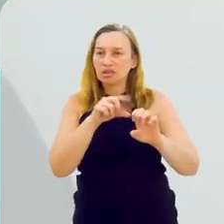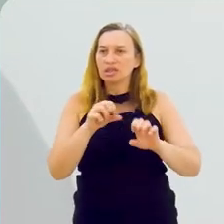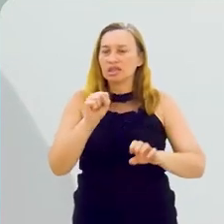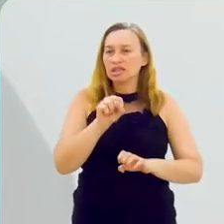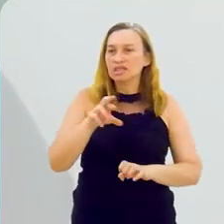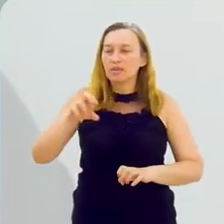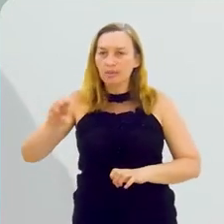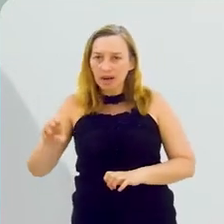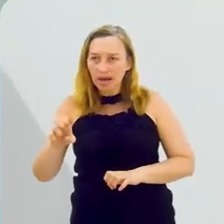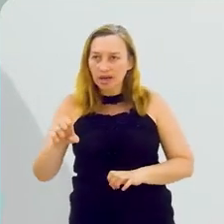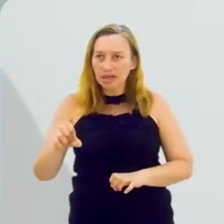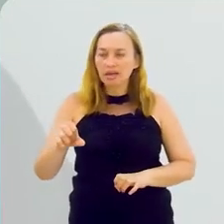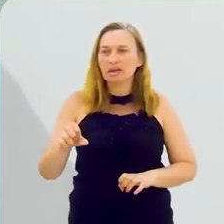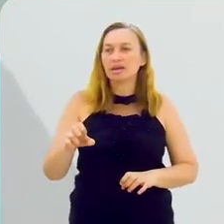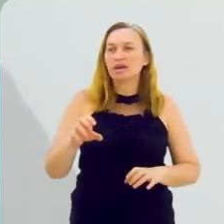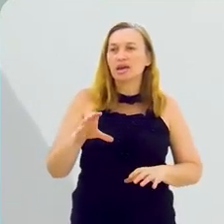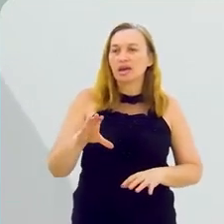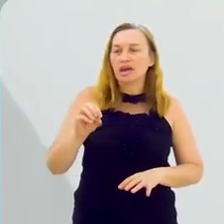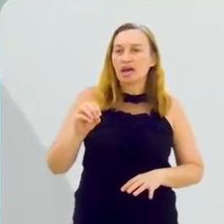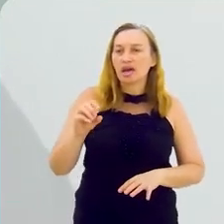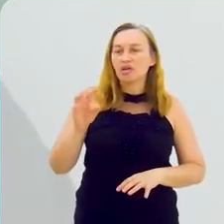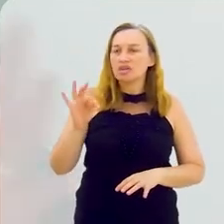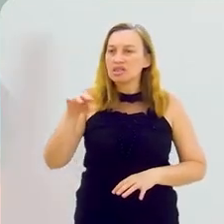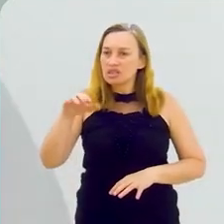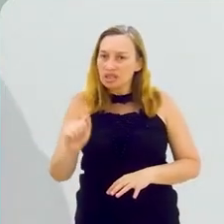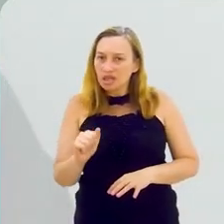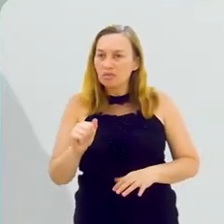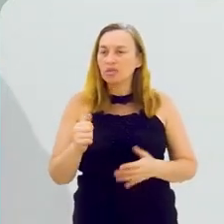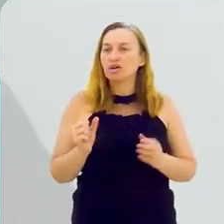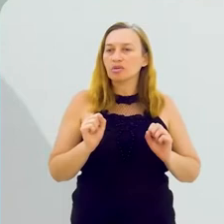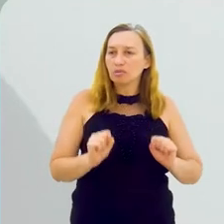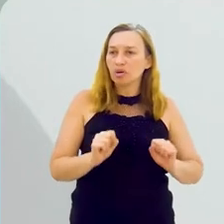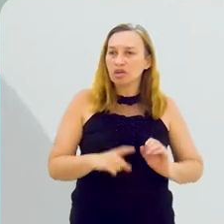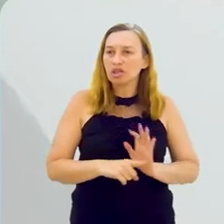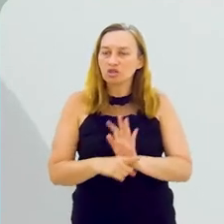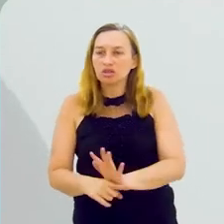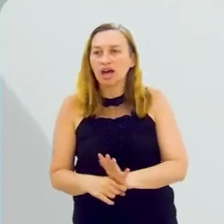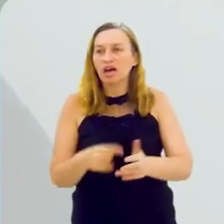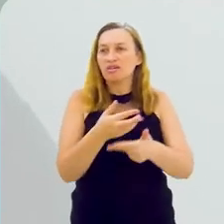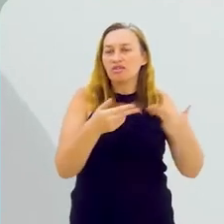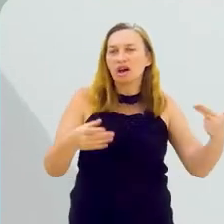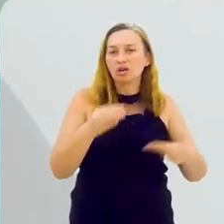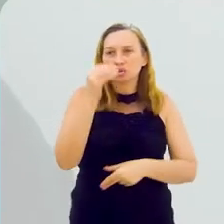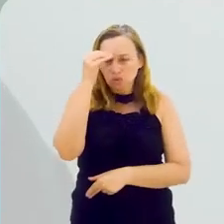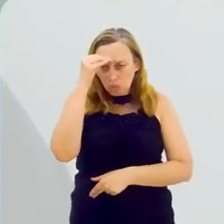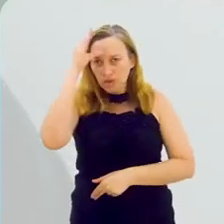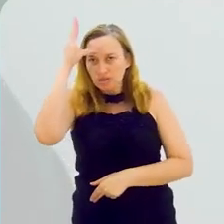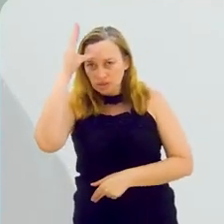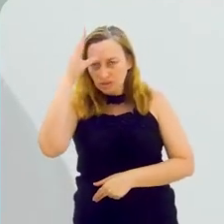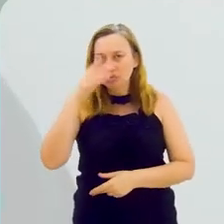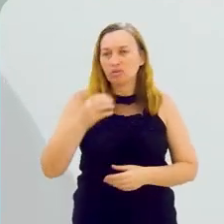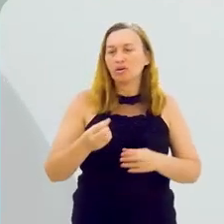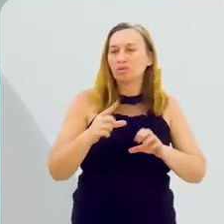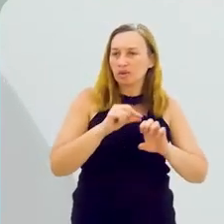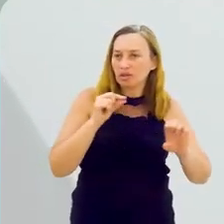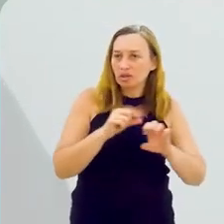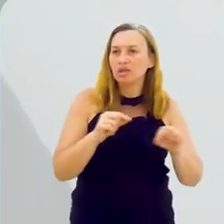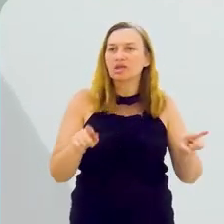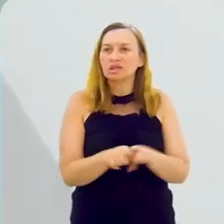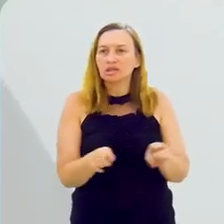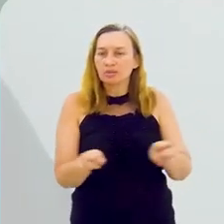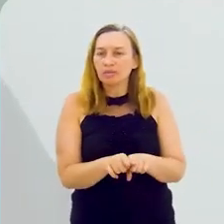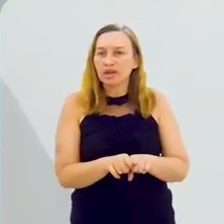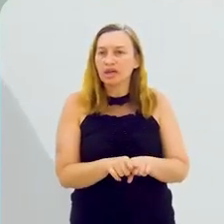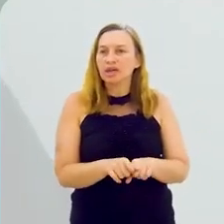essa questão do empreendedorismo. De que forma o Sebrae atua nesse ecossistema, né, e o que ele pode aportar tanto de conhecimento